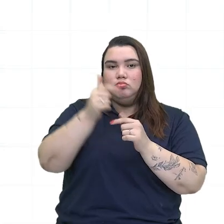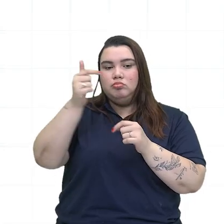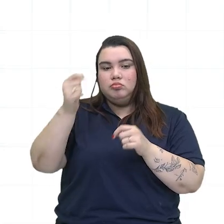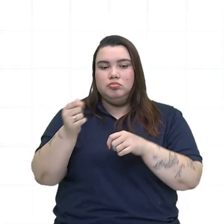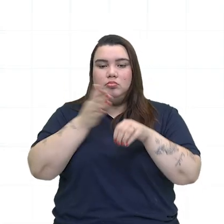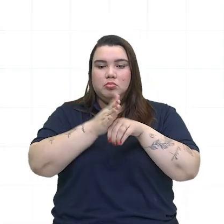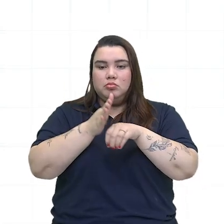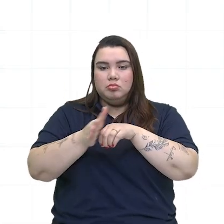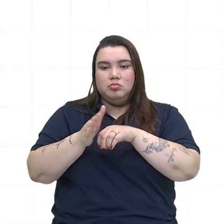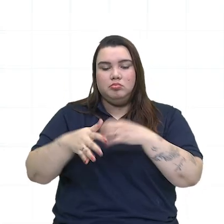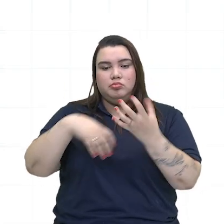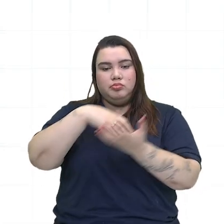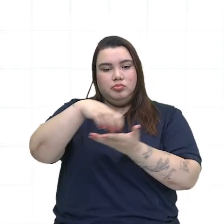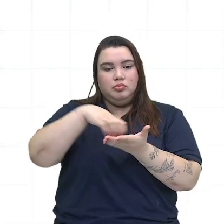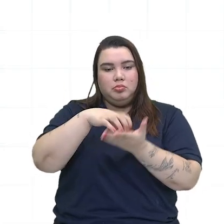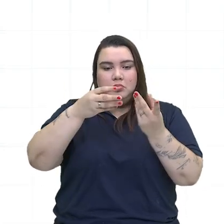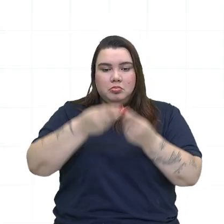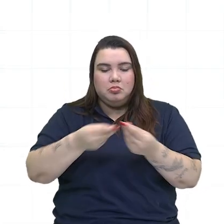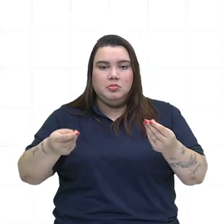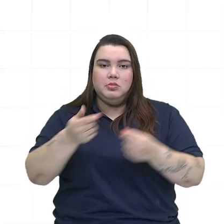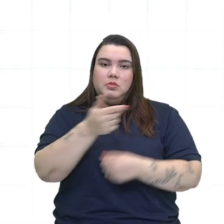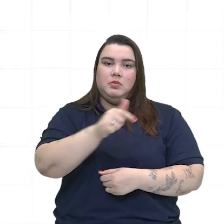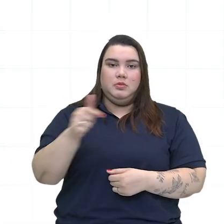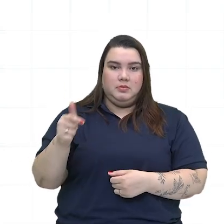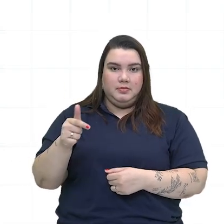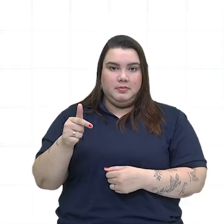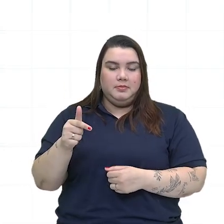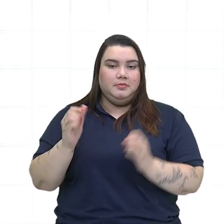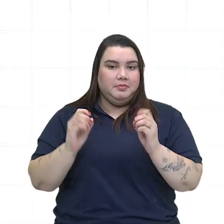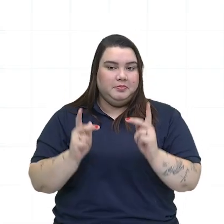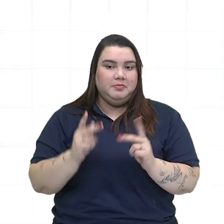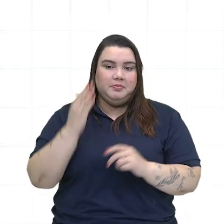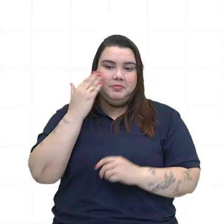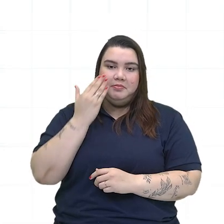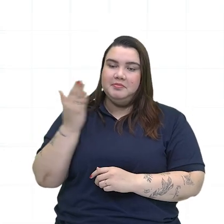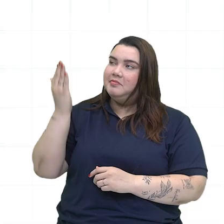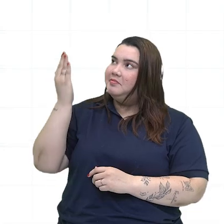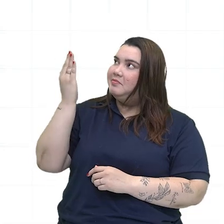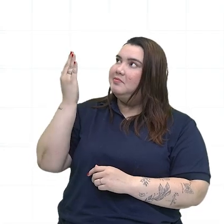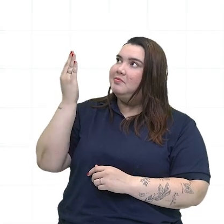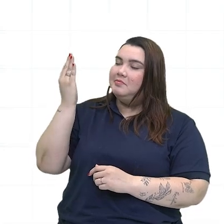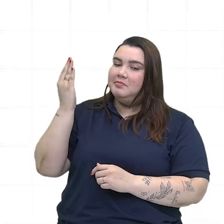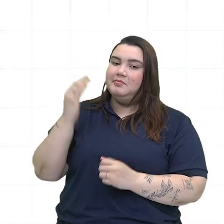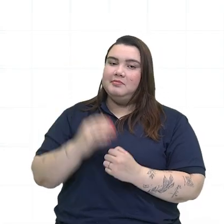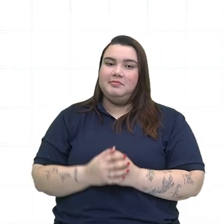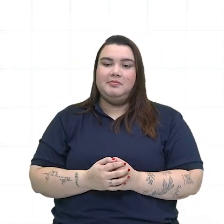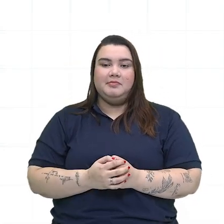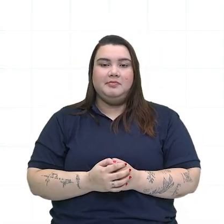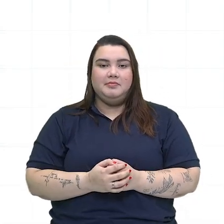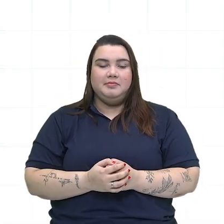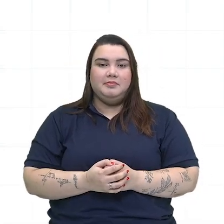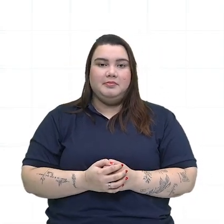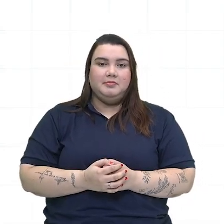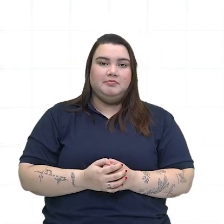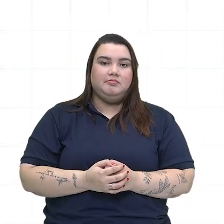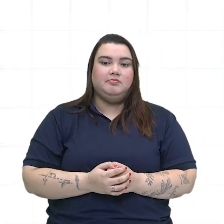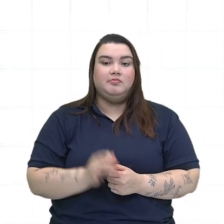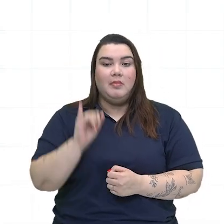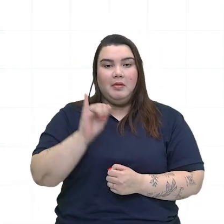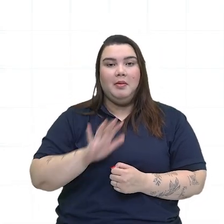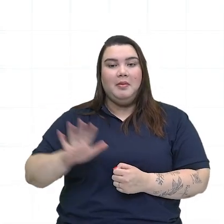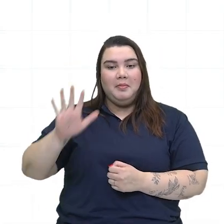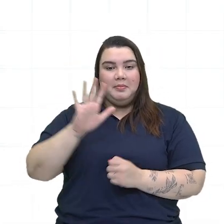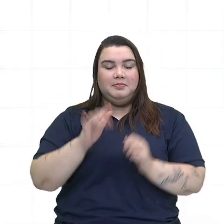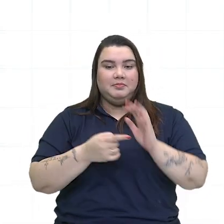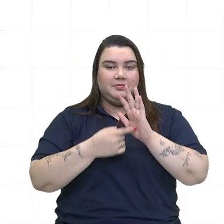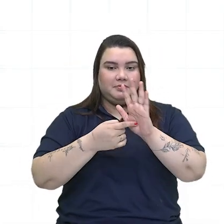são visíveis, né, e não se dissolvem completamente, como vocês podem observar aí na formação do prato,